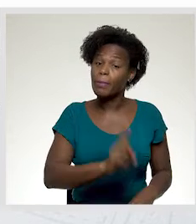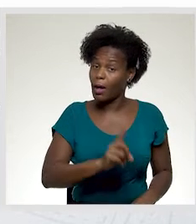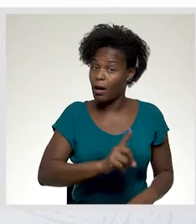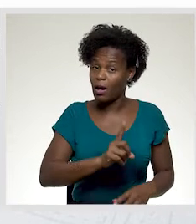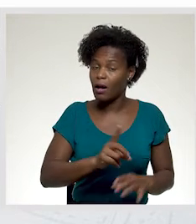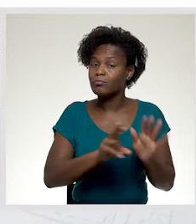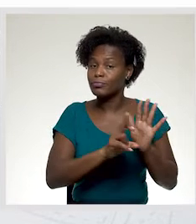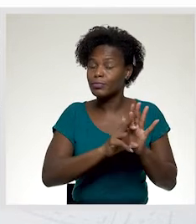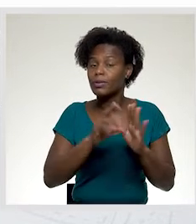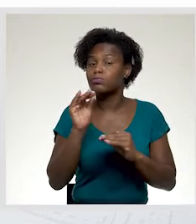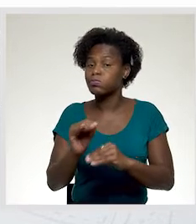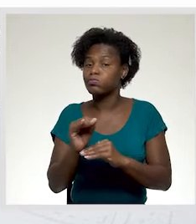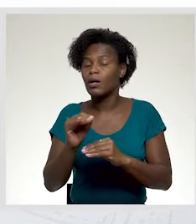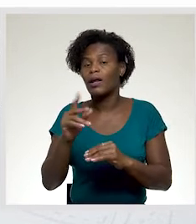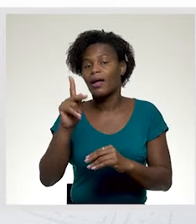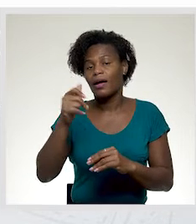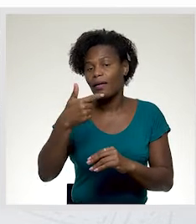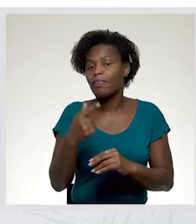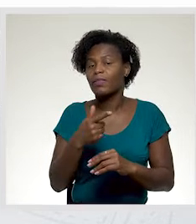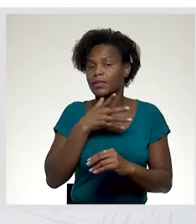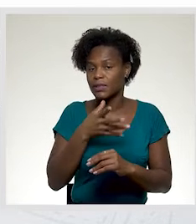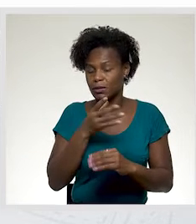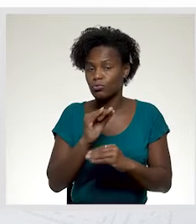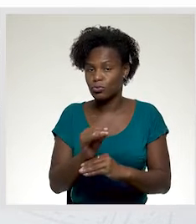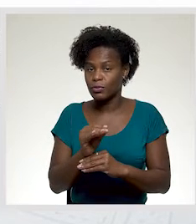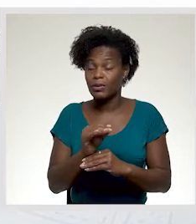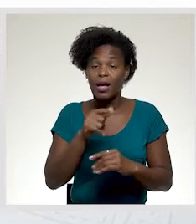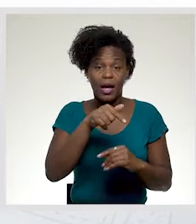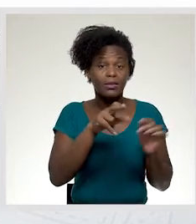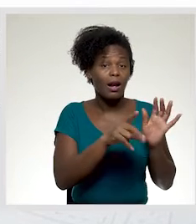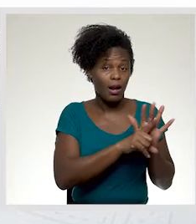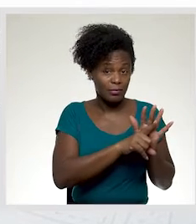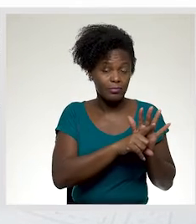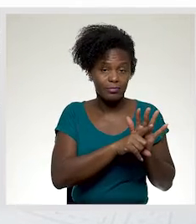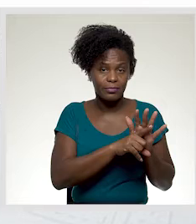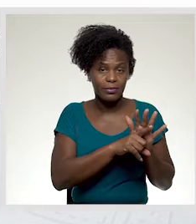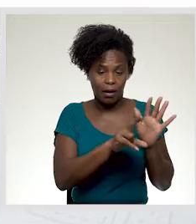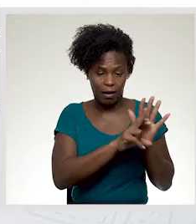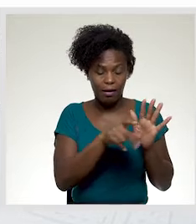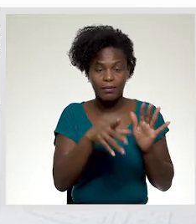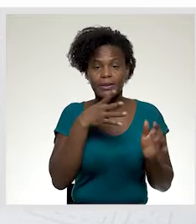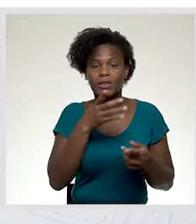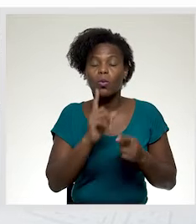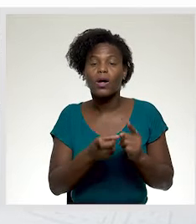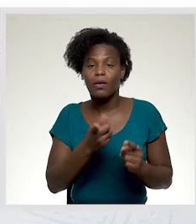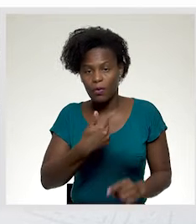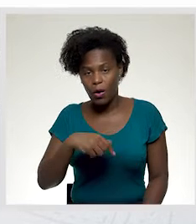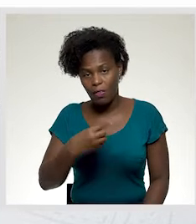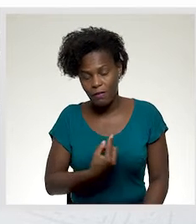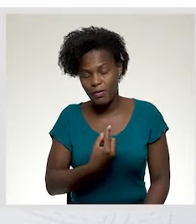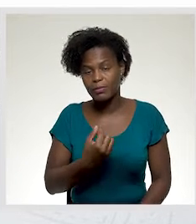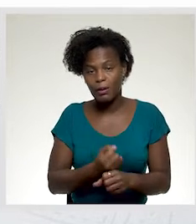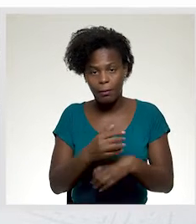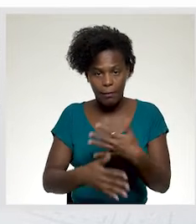mandamento determinado por Kant. E então, este mandamento, diz o quê? Que nós devemos